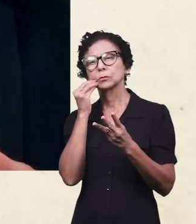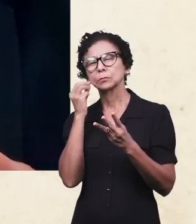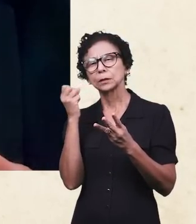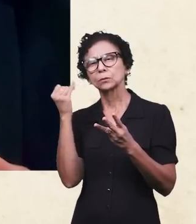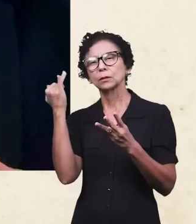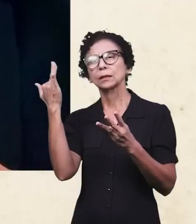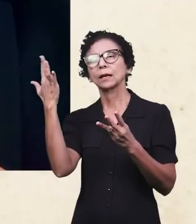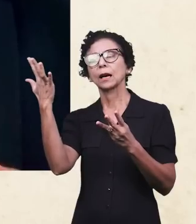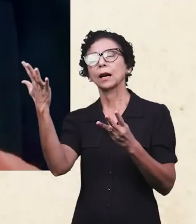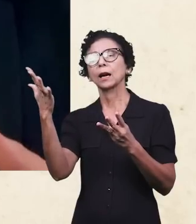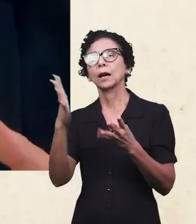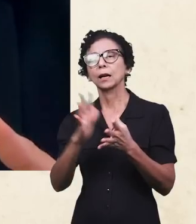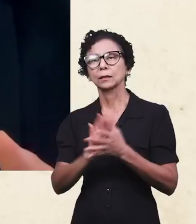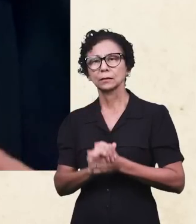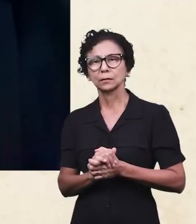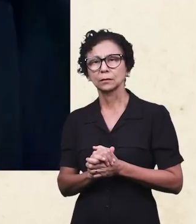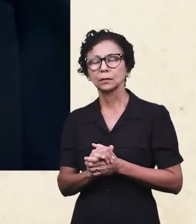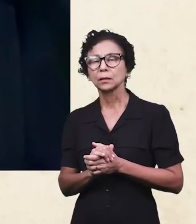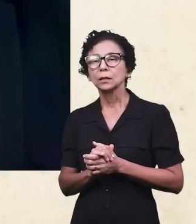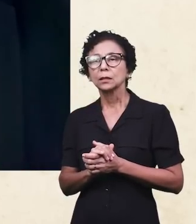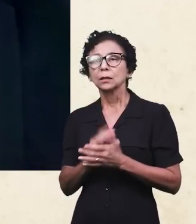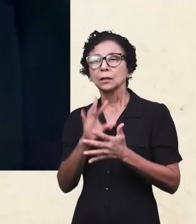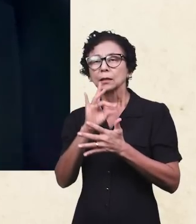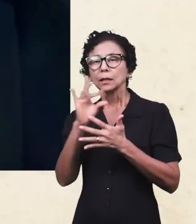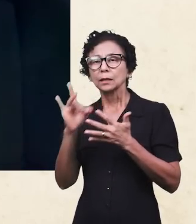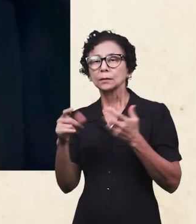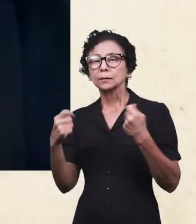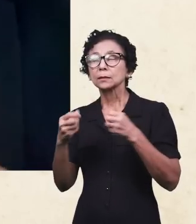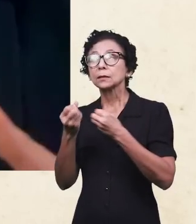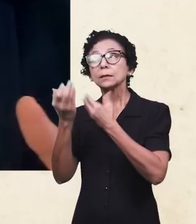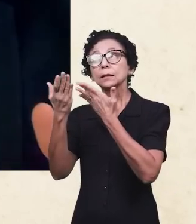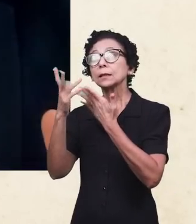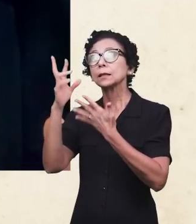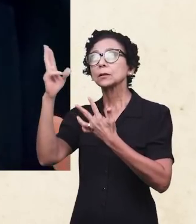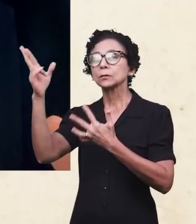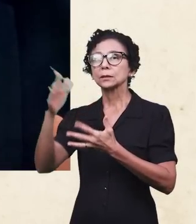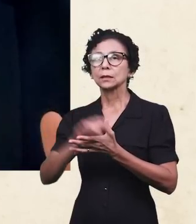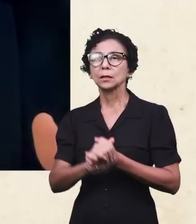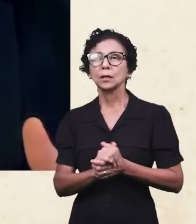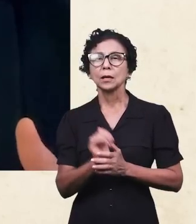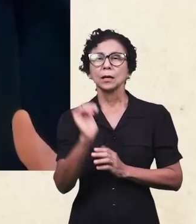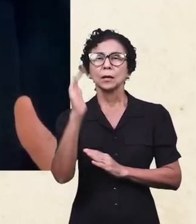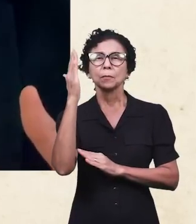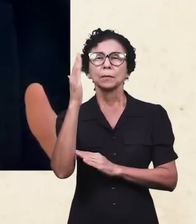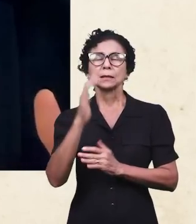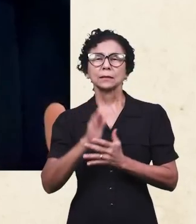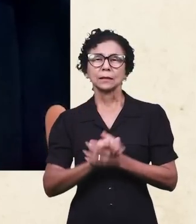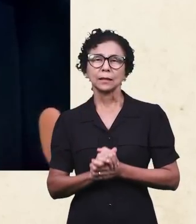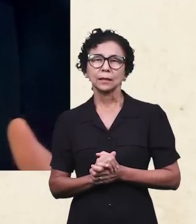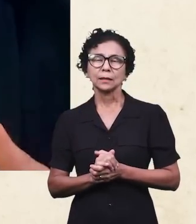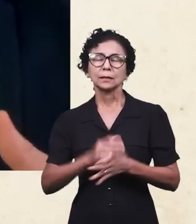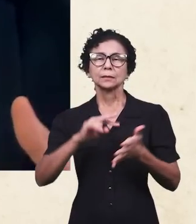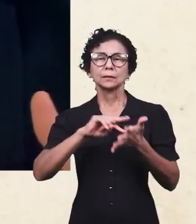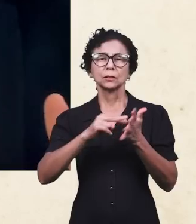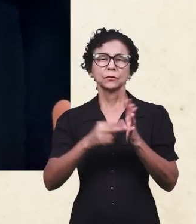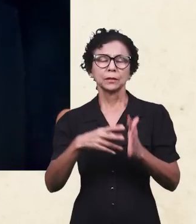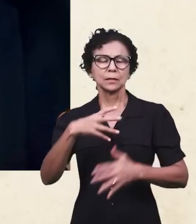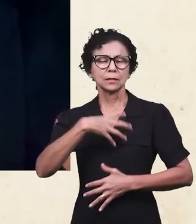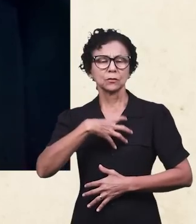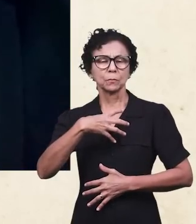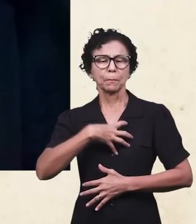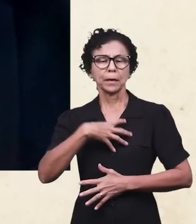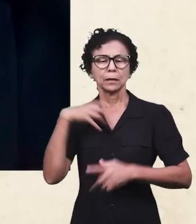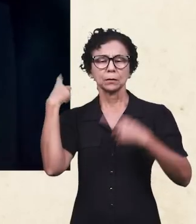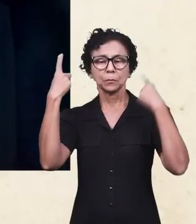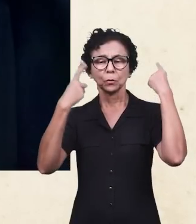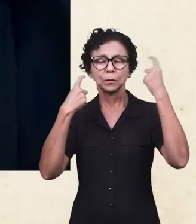às madrugadas. Coloquem tudo diante do Senhor. Trazei a madeira, coloque os vossos sentimentos, as vossas